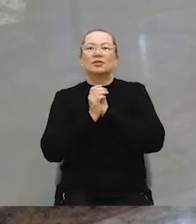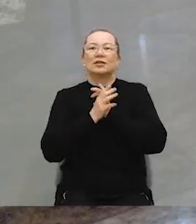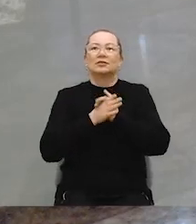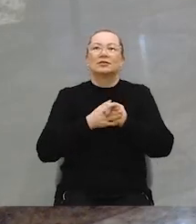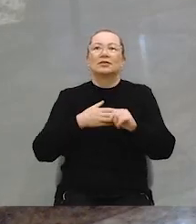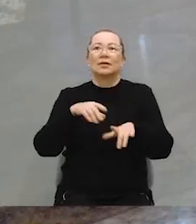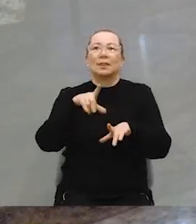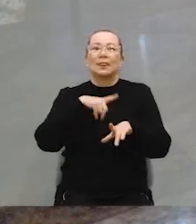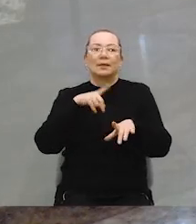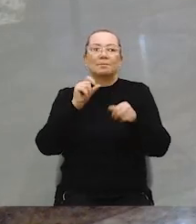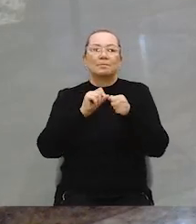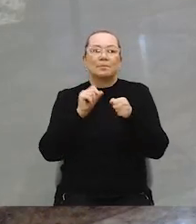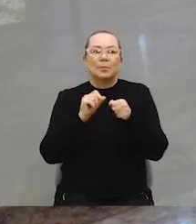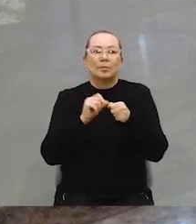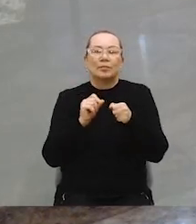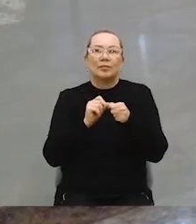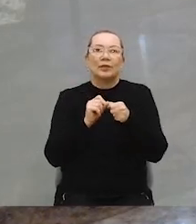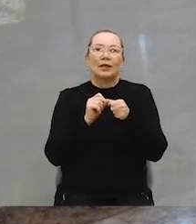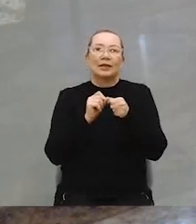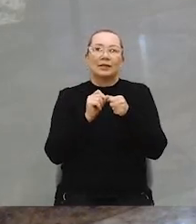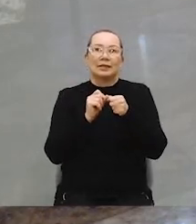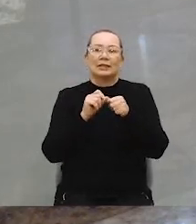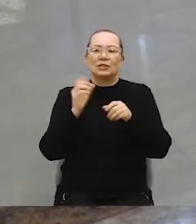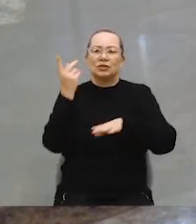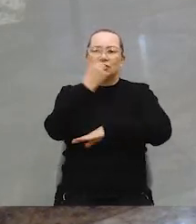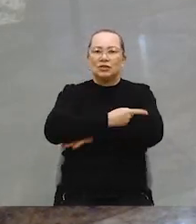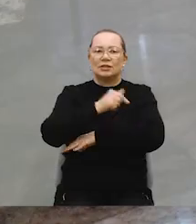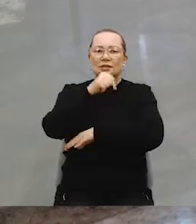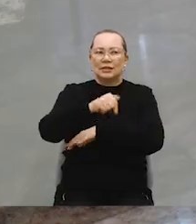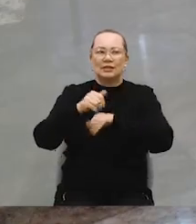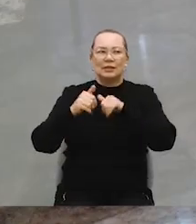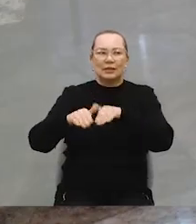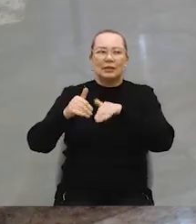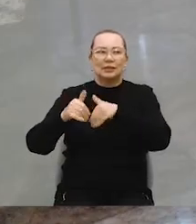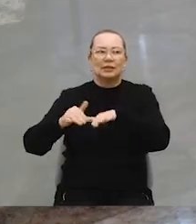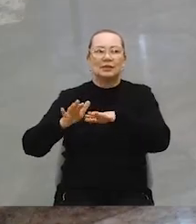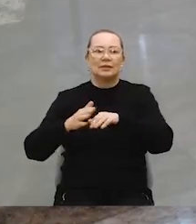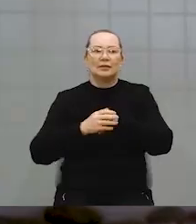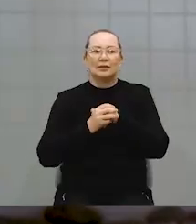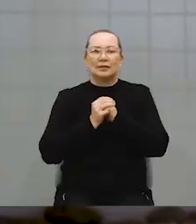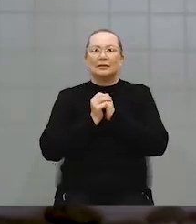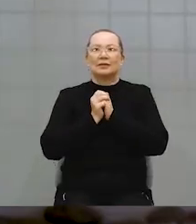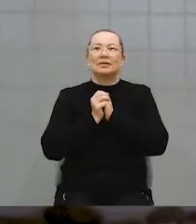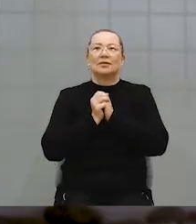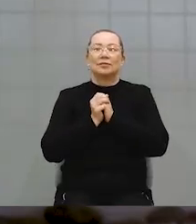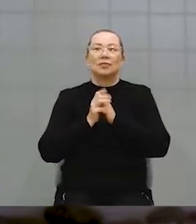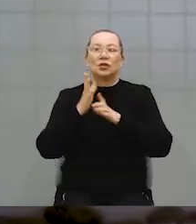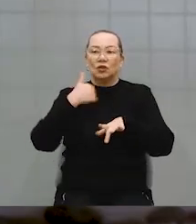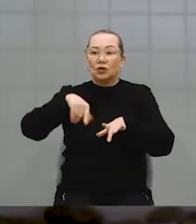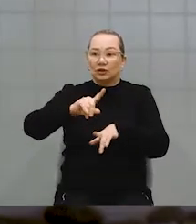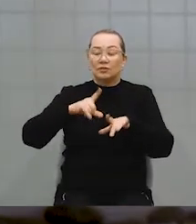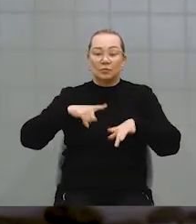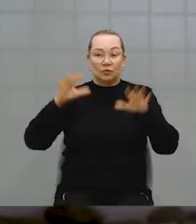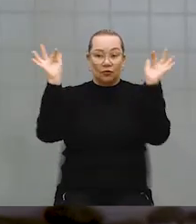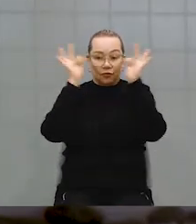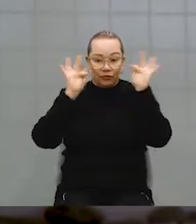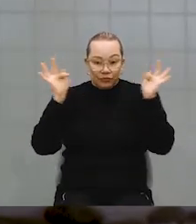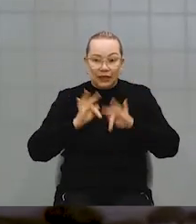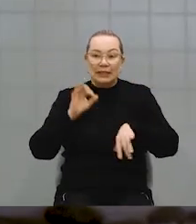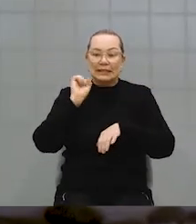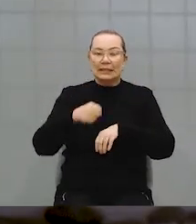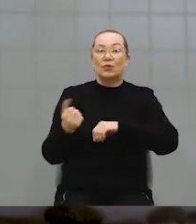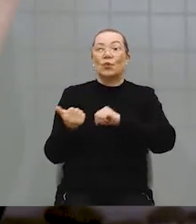uma... Não me lembro agora onde foi. Eu acho. Que nós ficamos muito contentes com